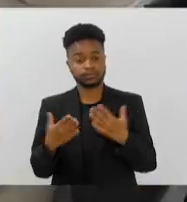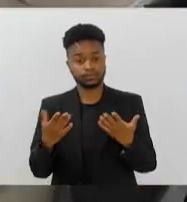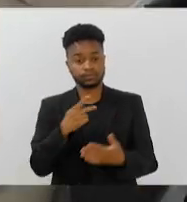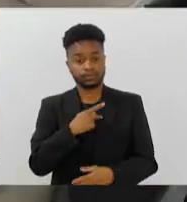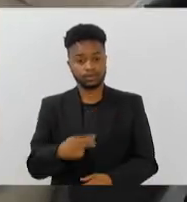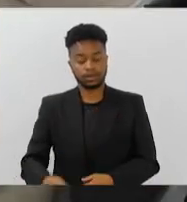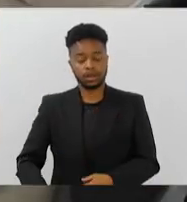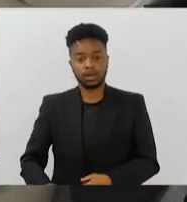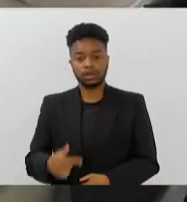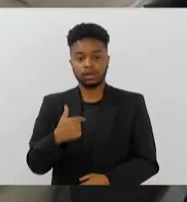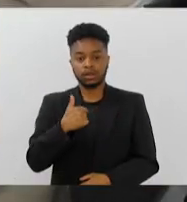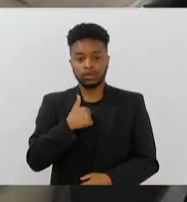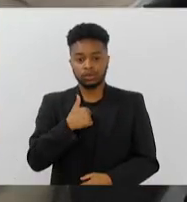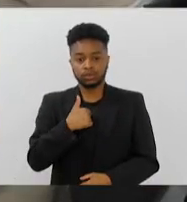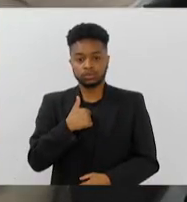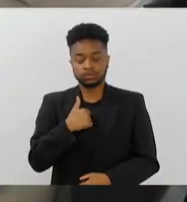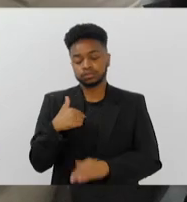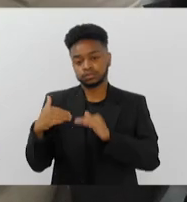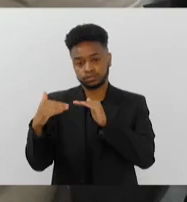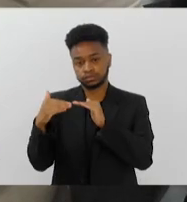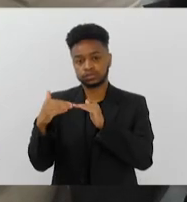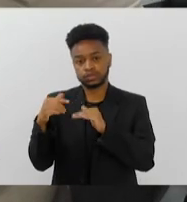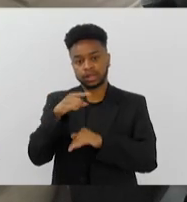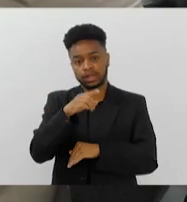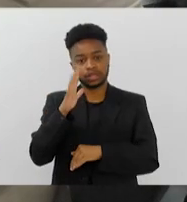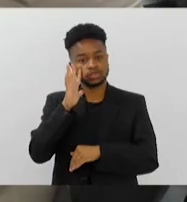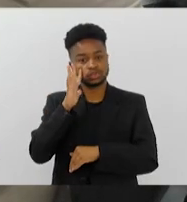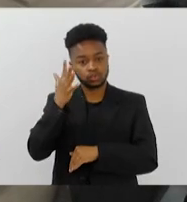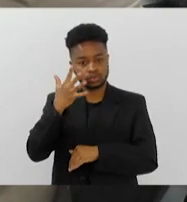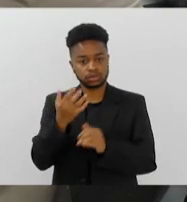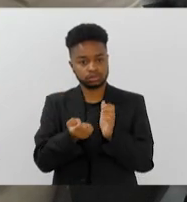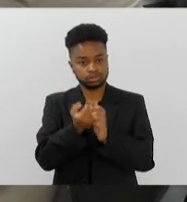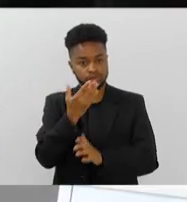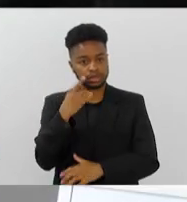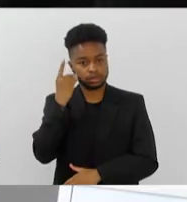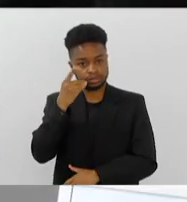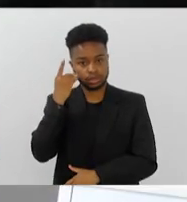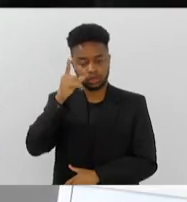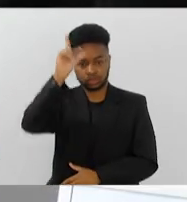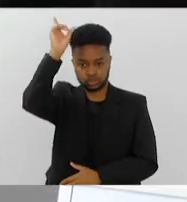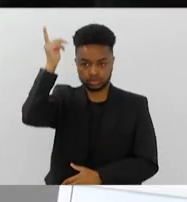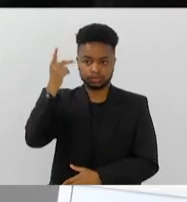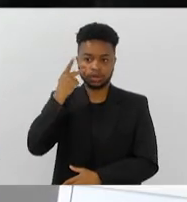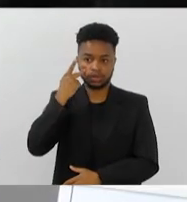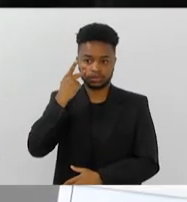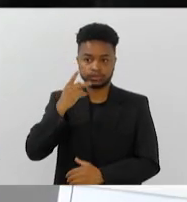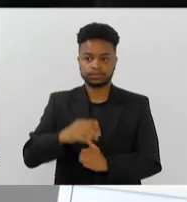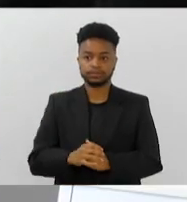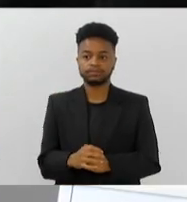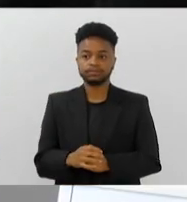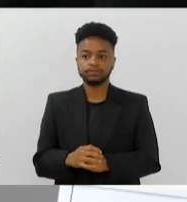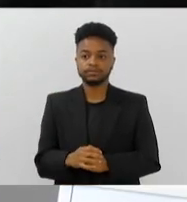eu me simpatizo com a solução dada pelo deputado Luiz Paulo, mas